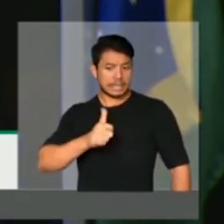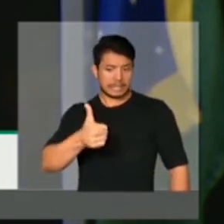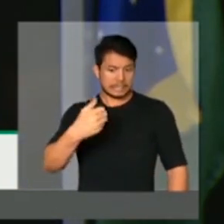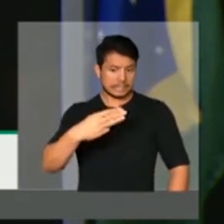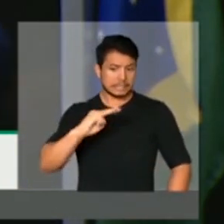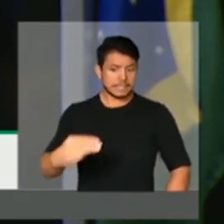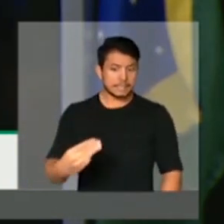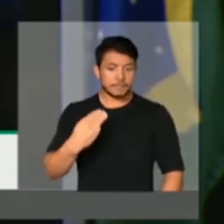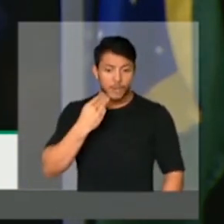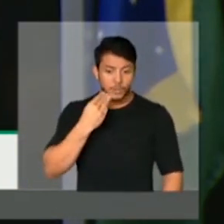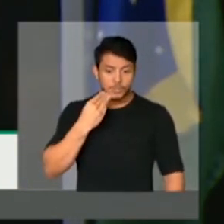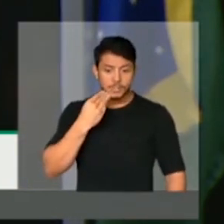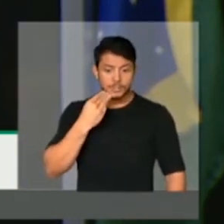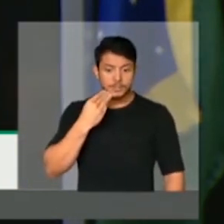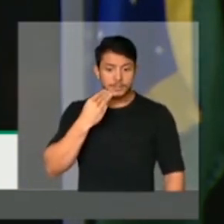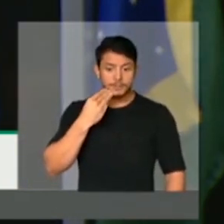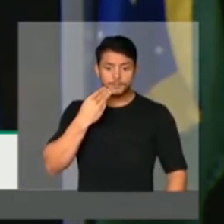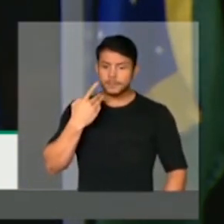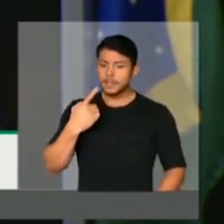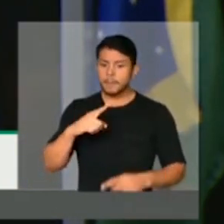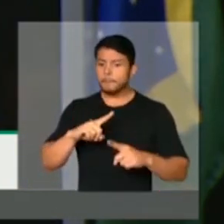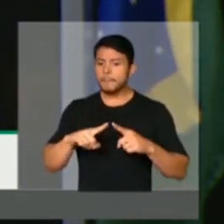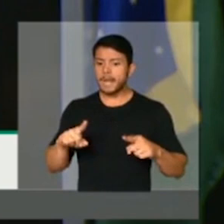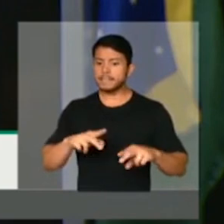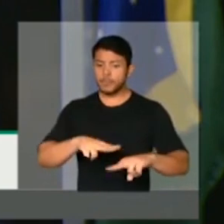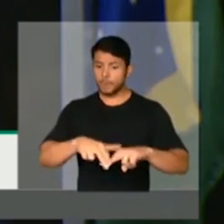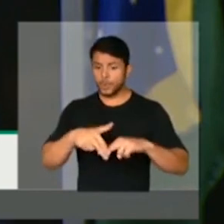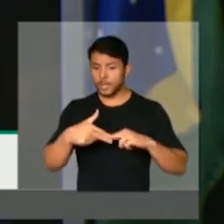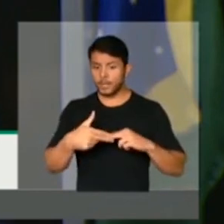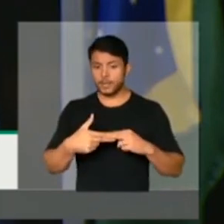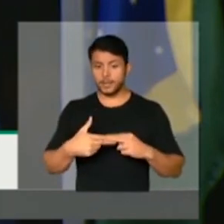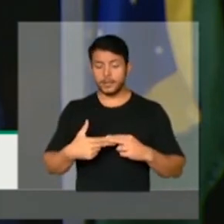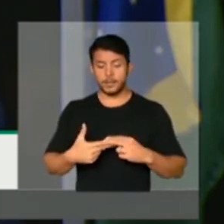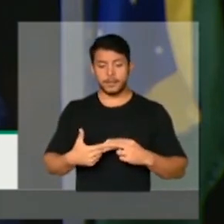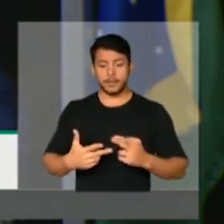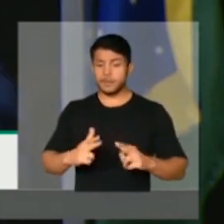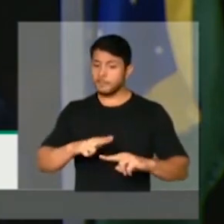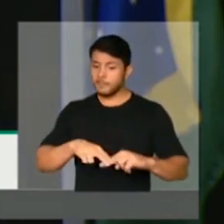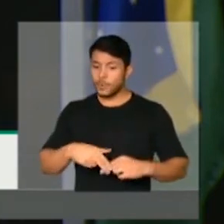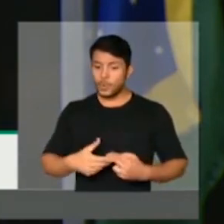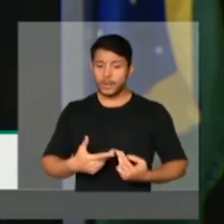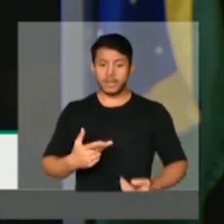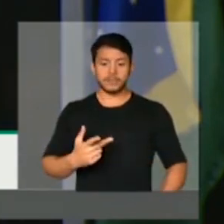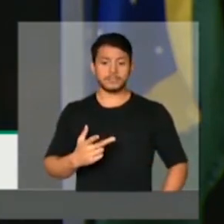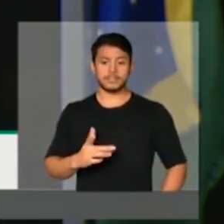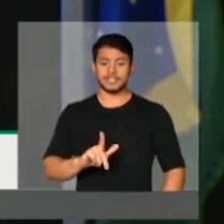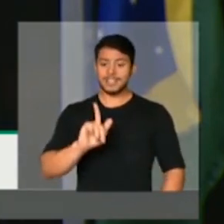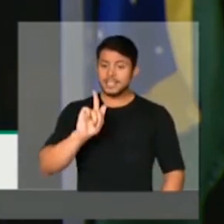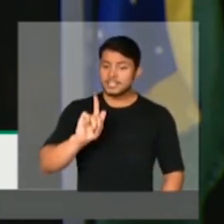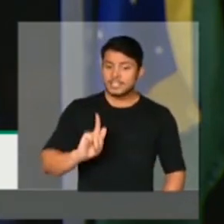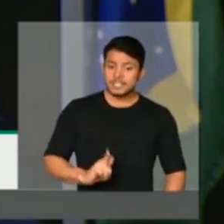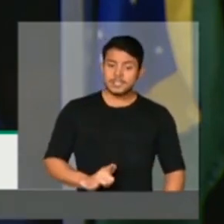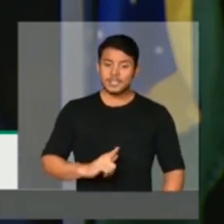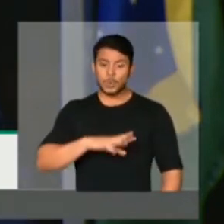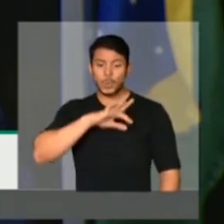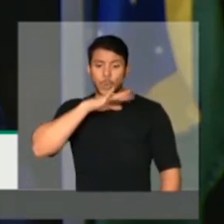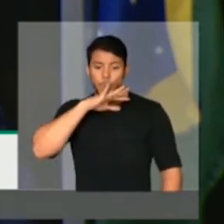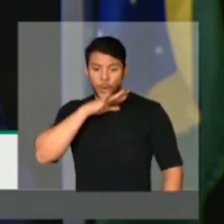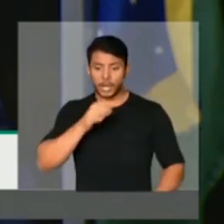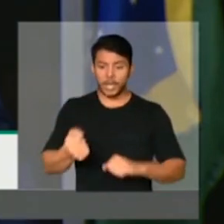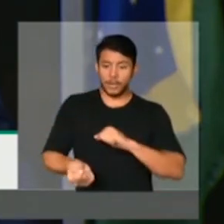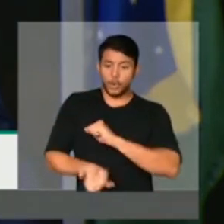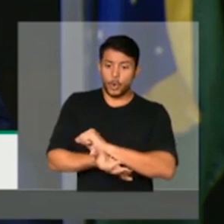milhões de desempregados graças a uma gestão incompetente, corrupta, desastrosa do